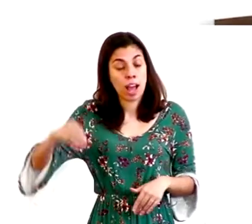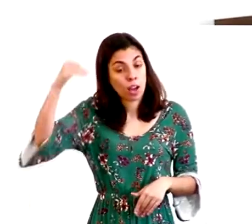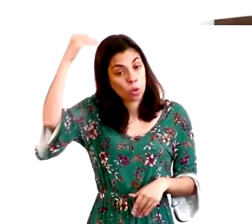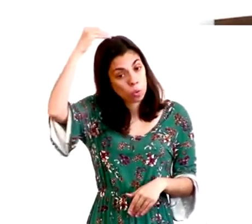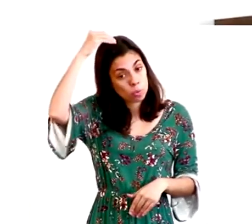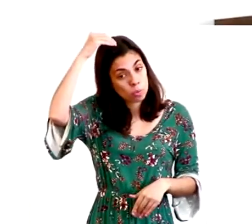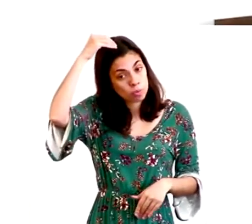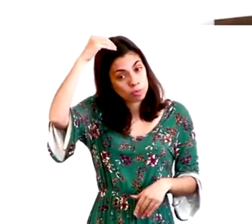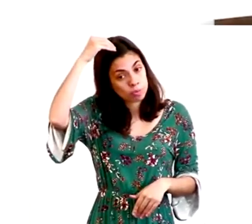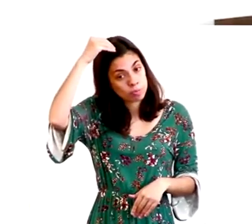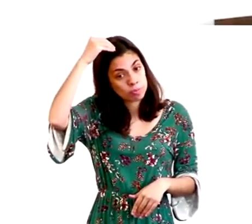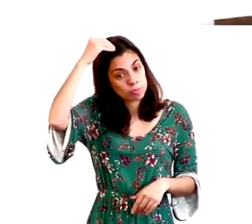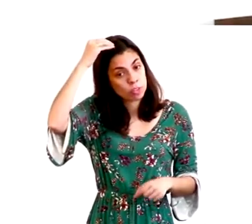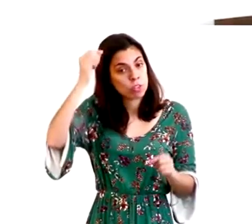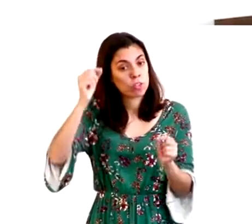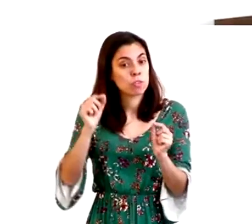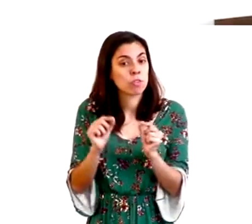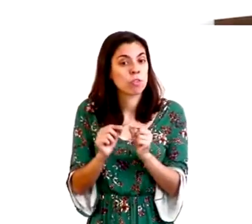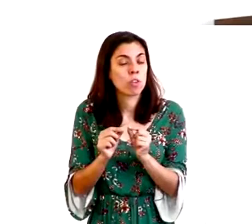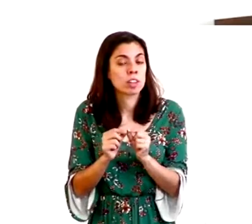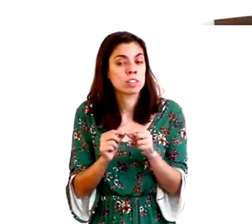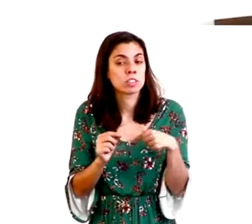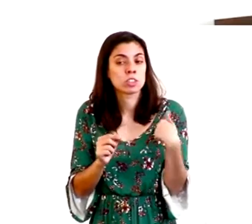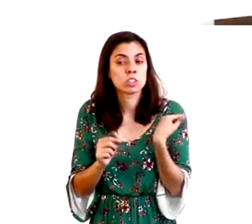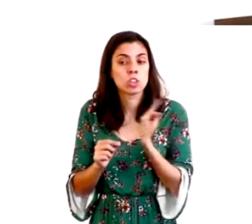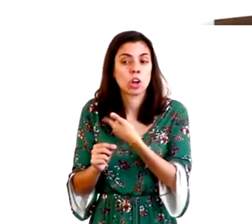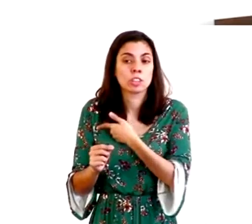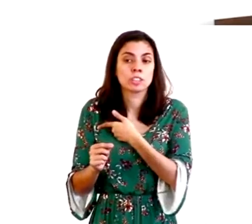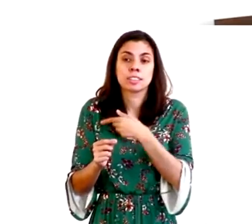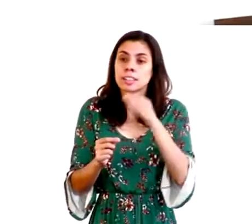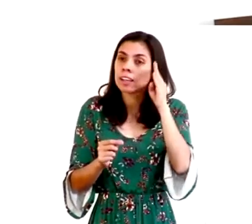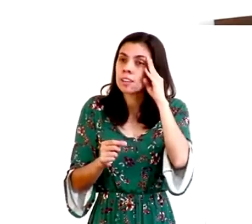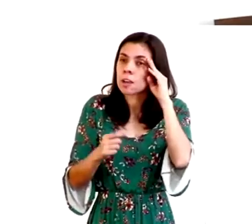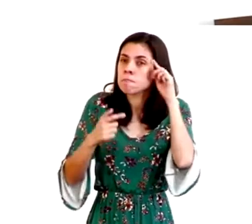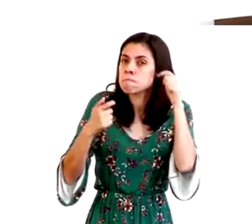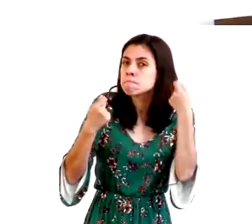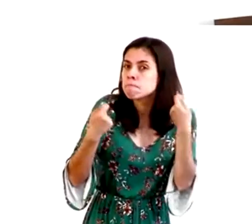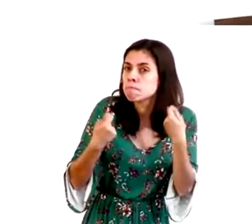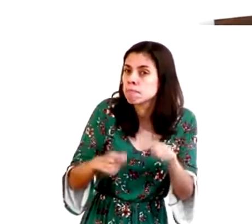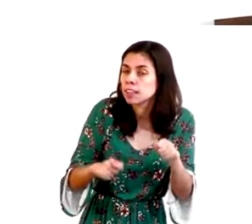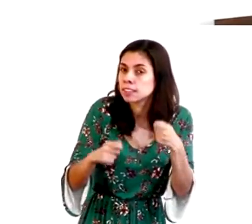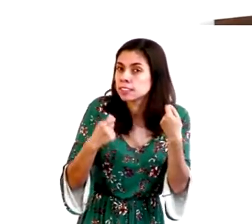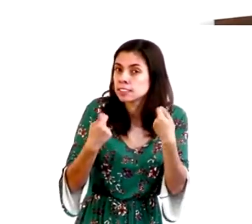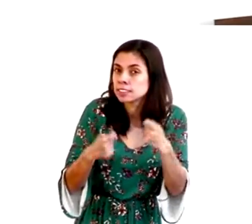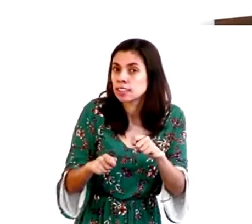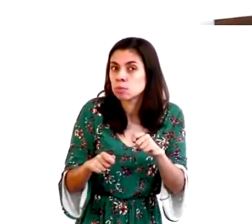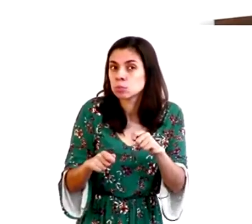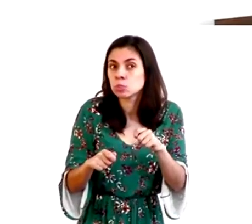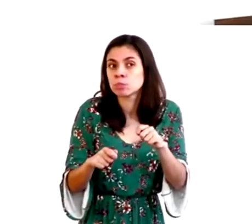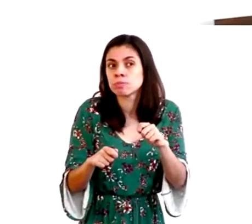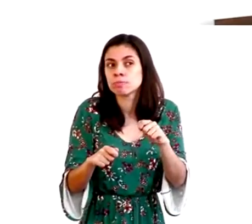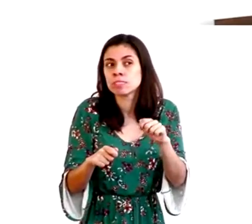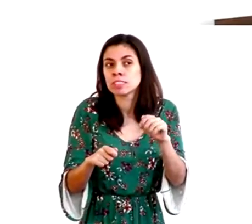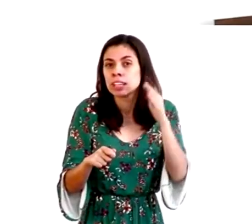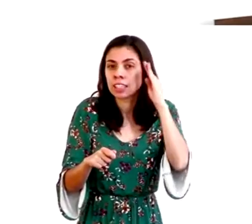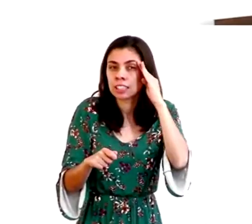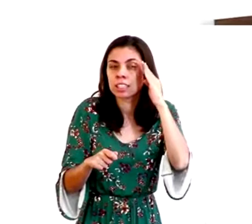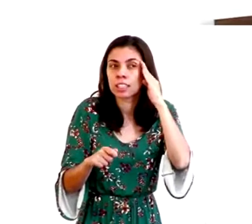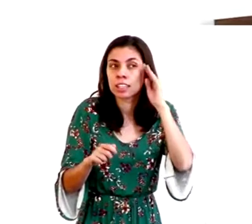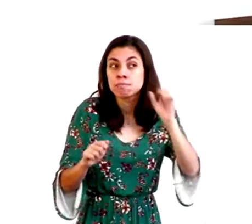este sermão deseja mostrar diante de nós uma visão gloriosa daquilo que o Senhor